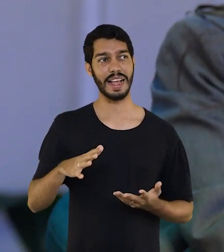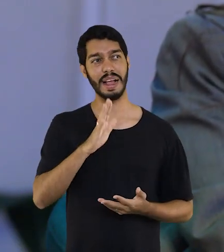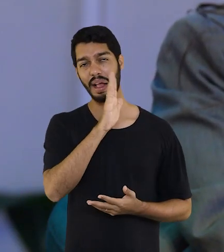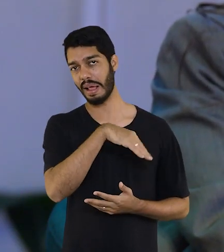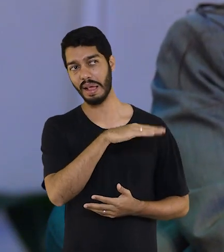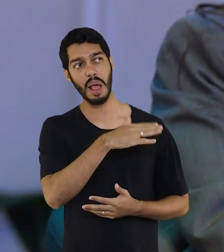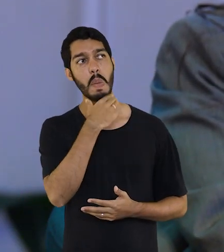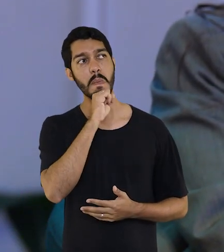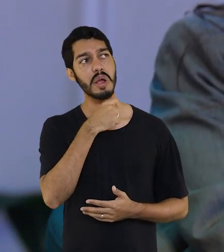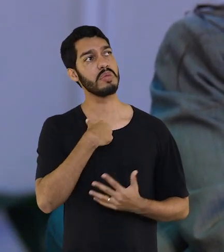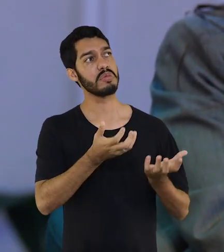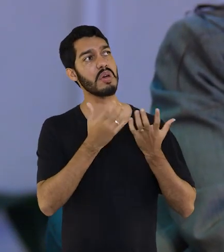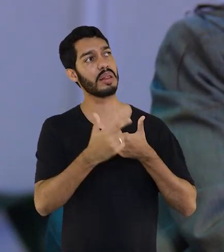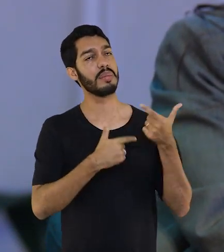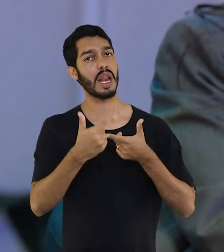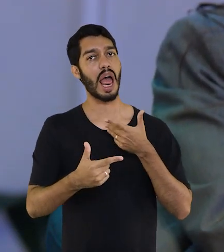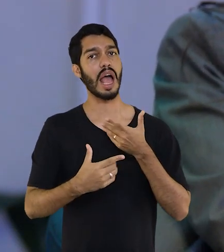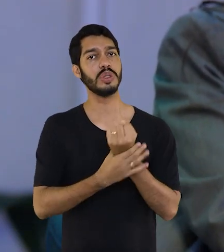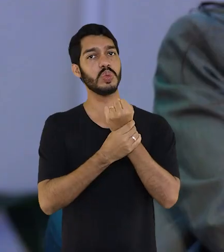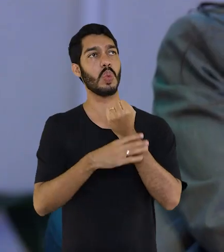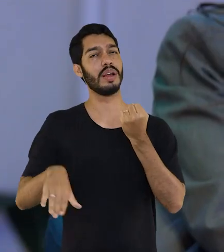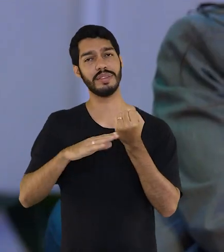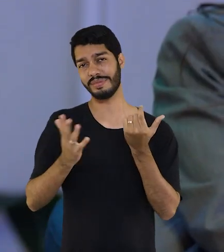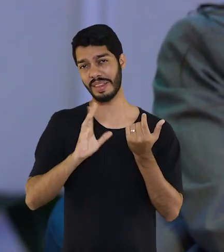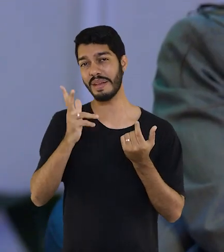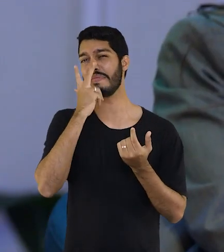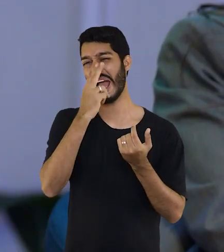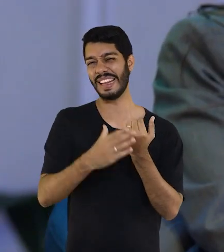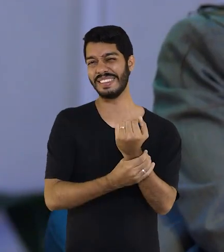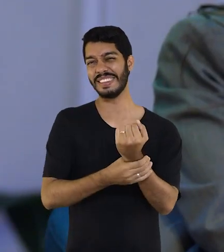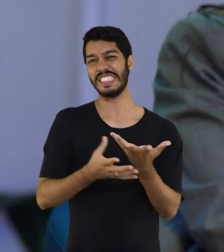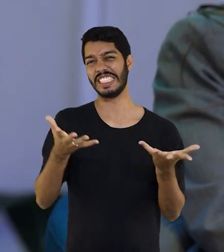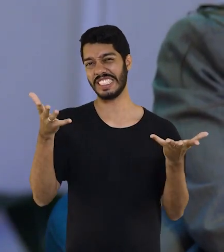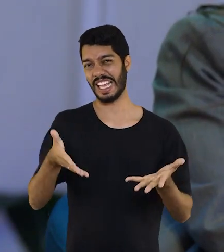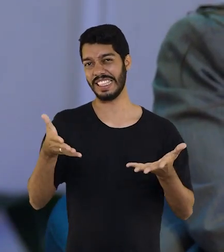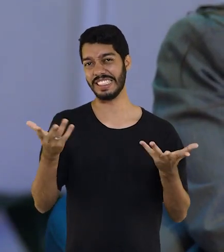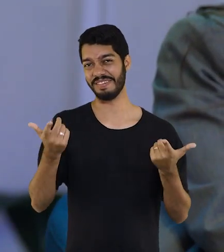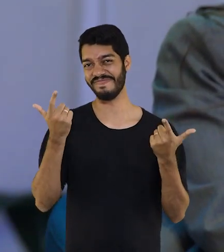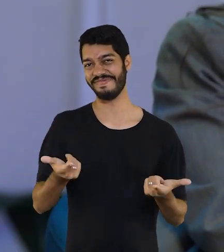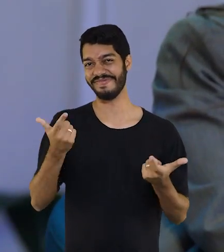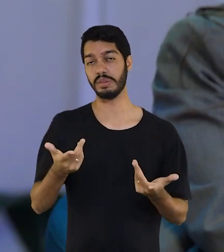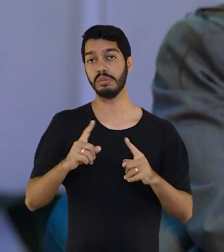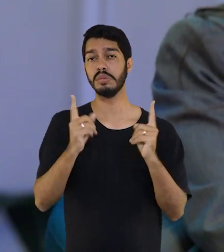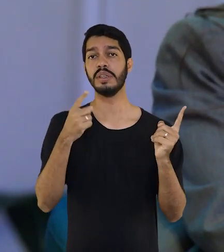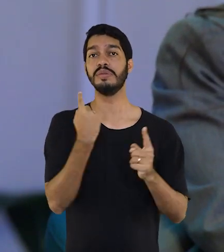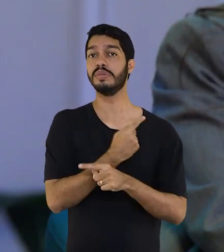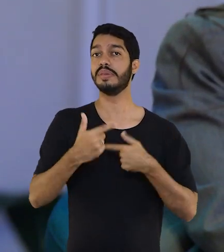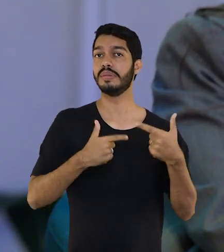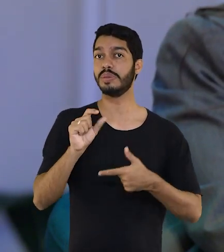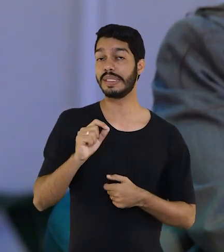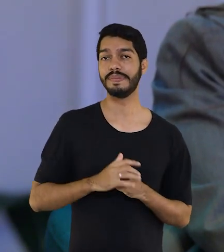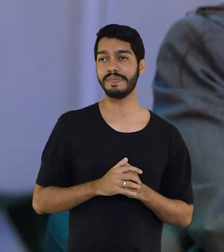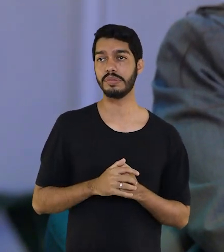nenhuma criança vira pro pai e fala: papai, quando crescer eu quero trabalhar com seguros. Então a indústria parece chata de longe, mas o que a gente